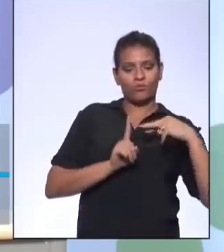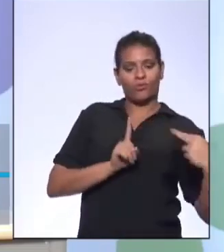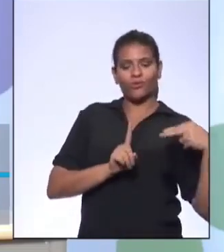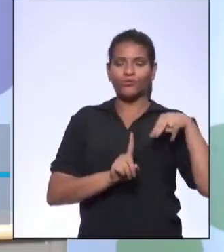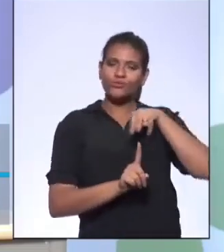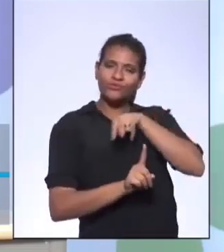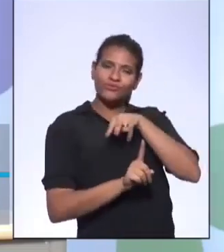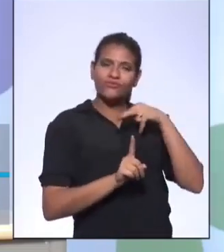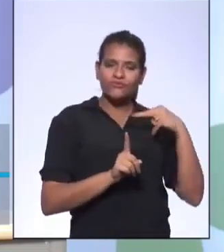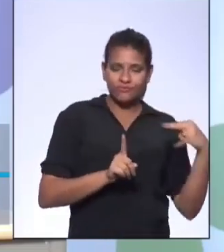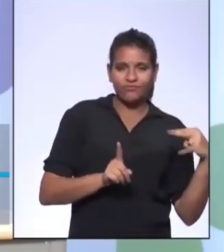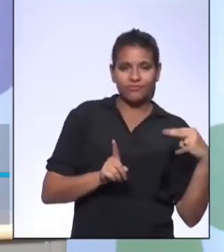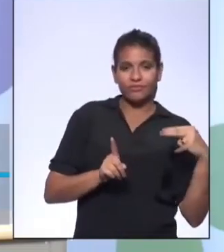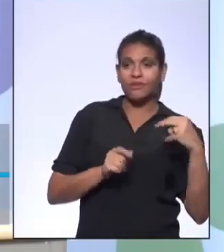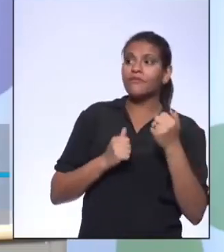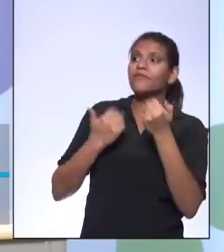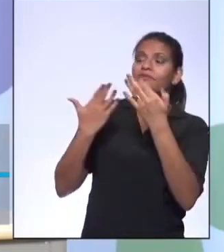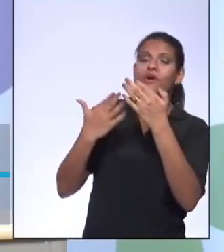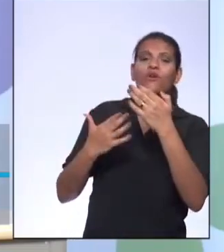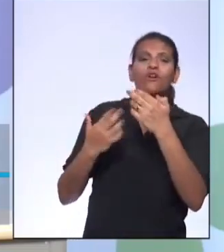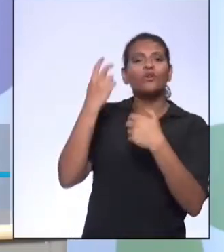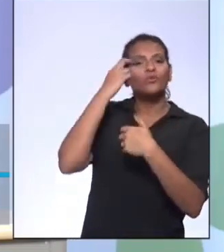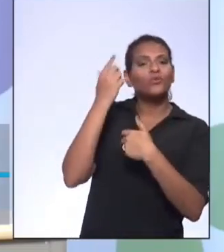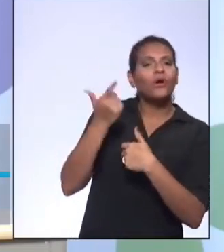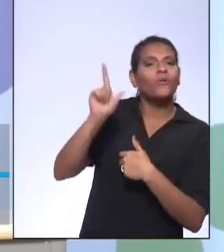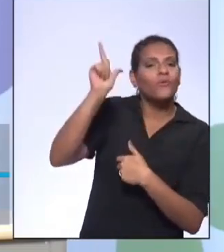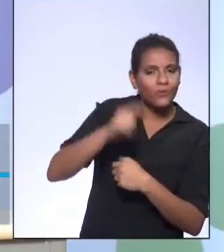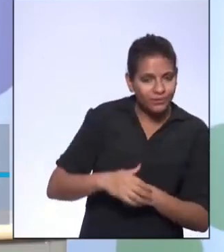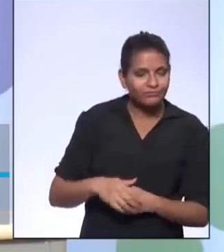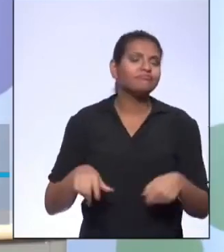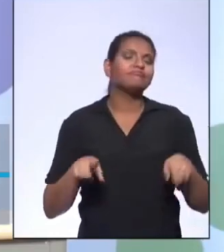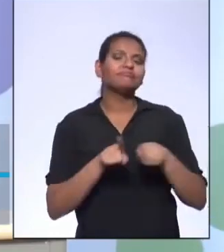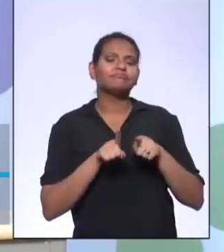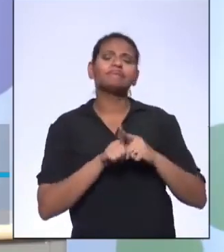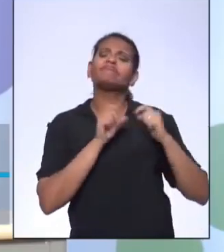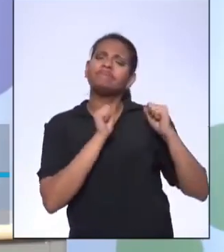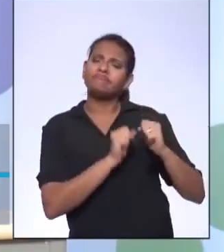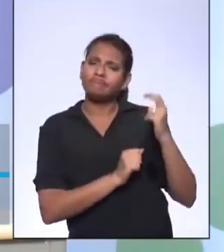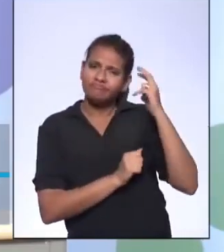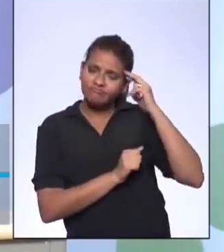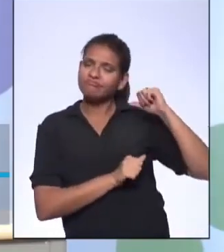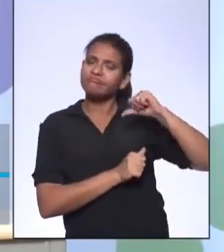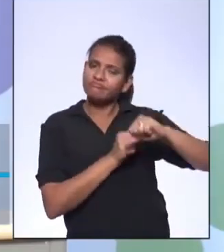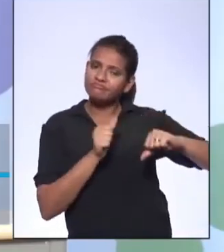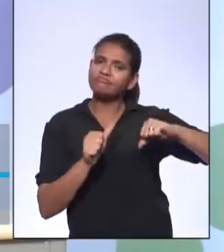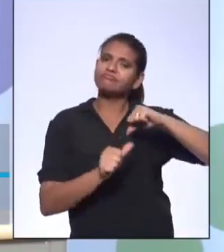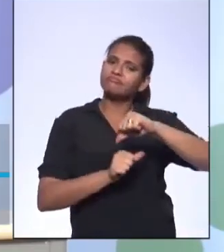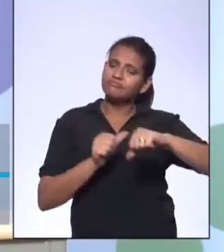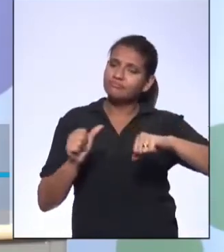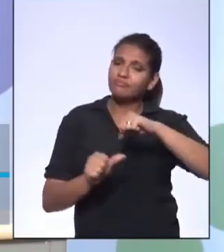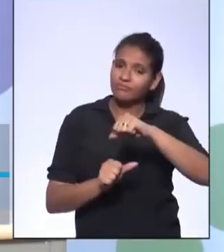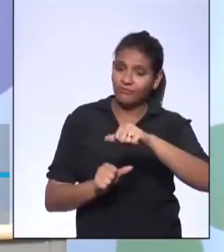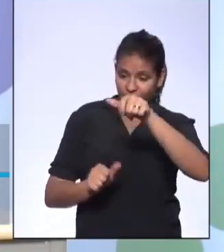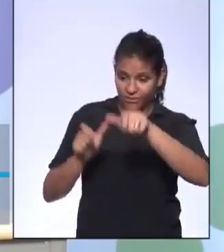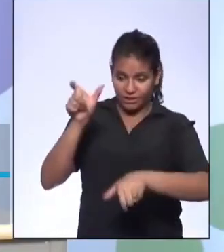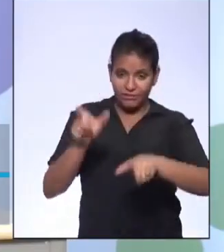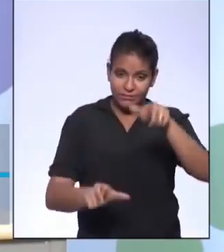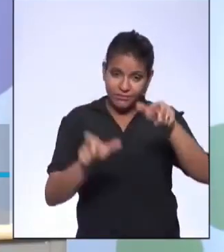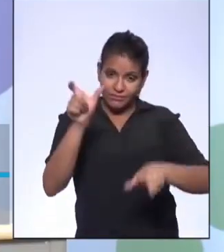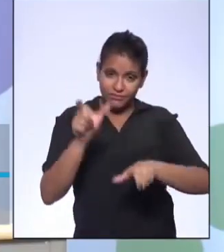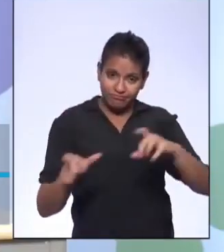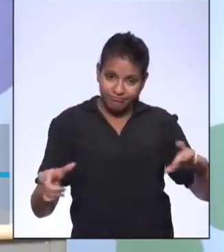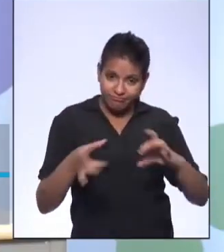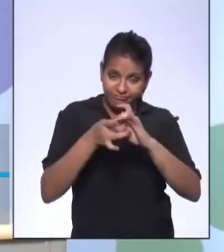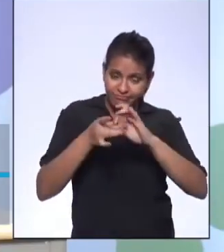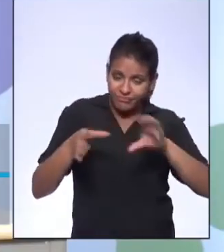e se modificam ao longo do tempo. Então, os seres humanos vivem em grupo, em sociedade, constroem a sua identidade